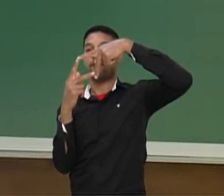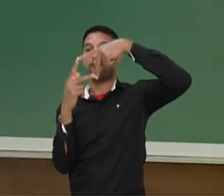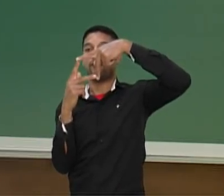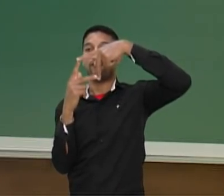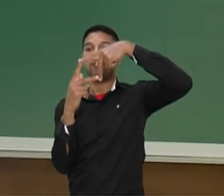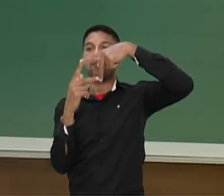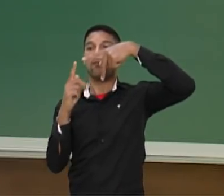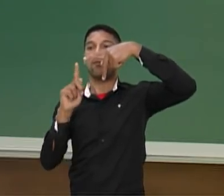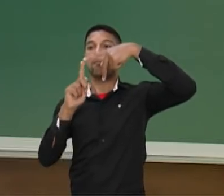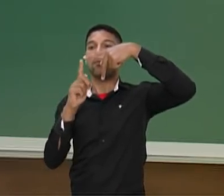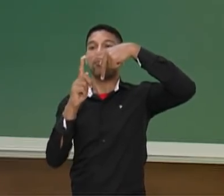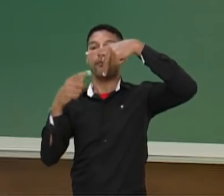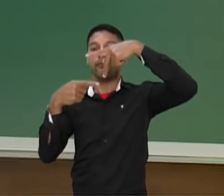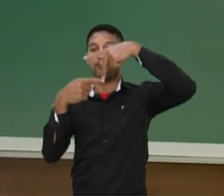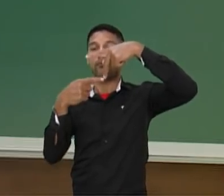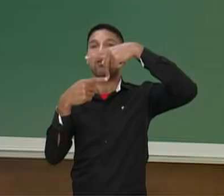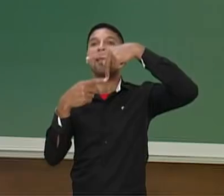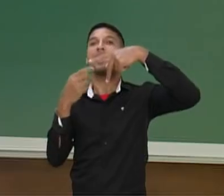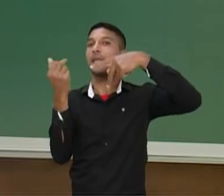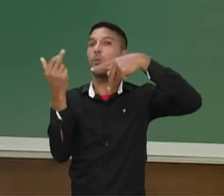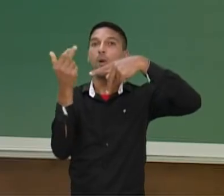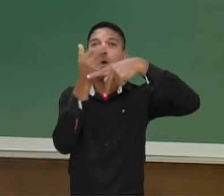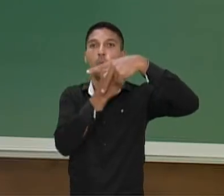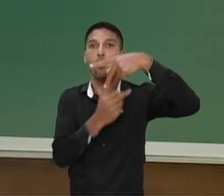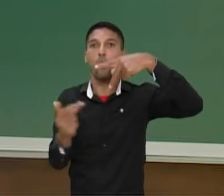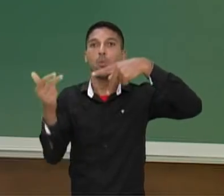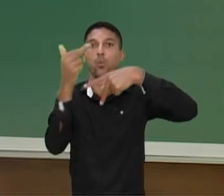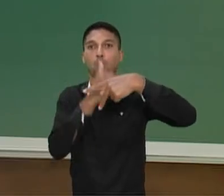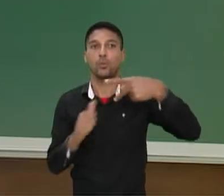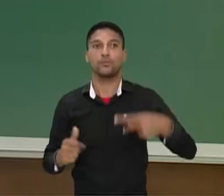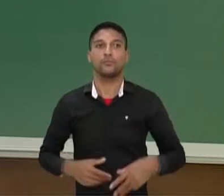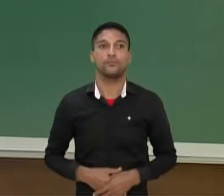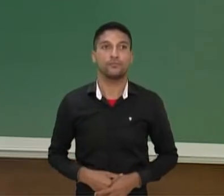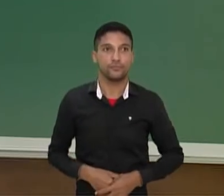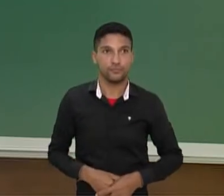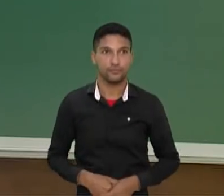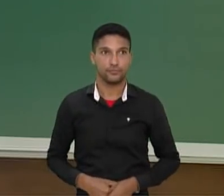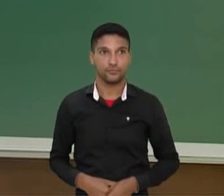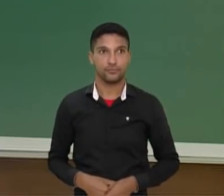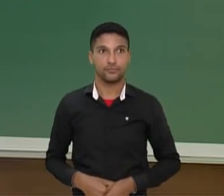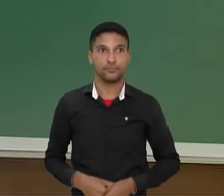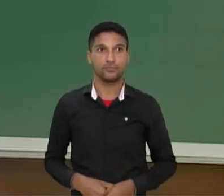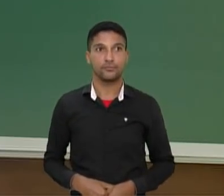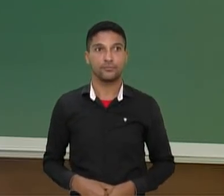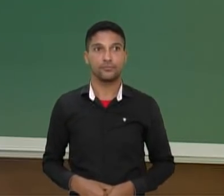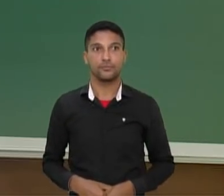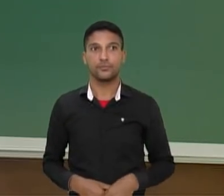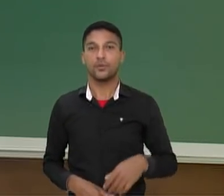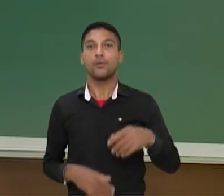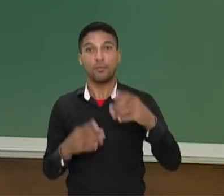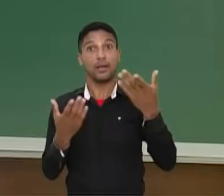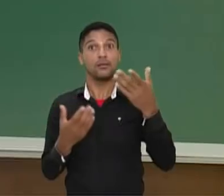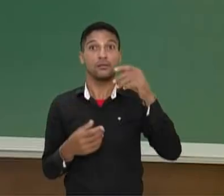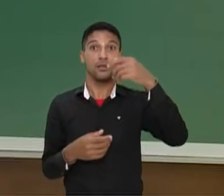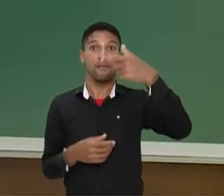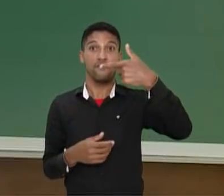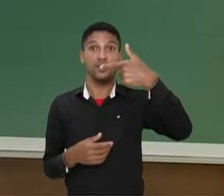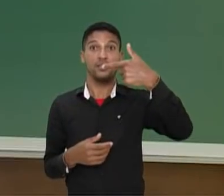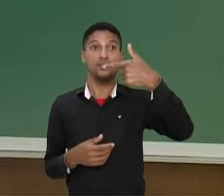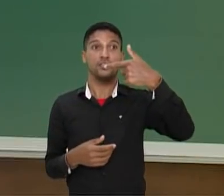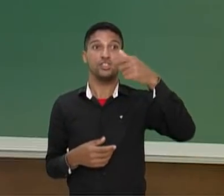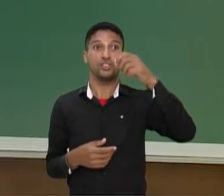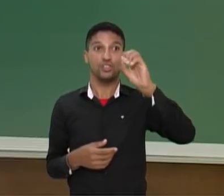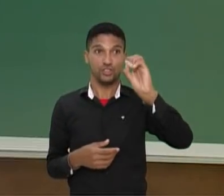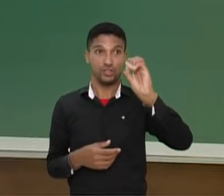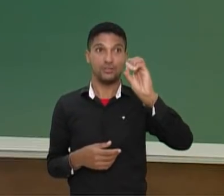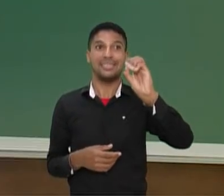deu 20A mais 4. Determine a medida de cada lado em função de A. Então, como eu